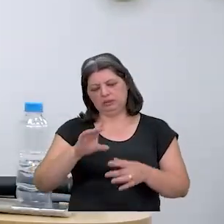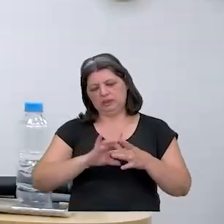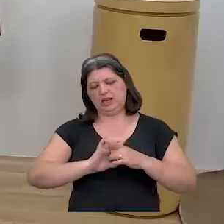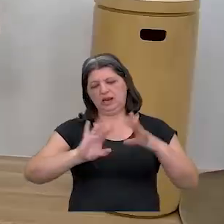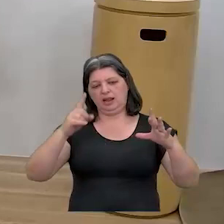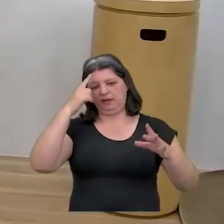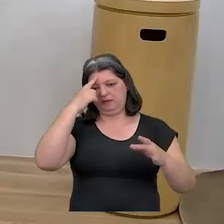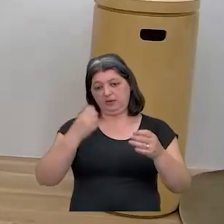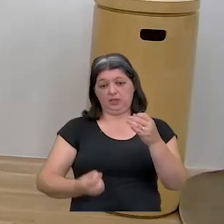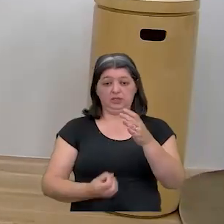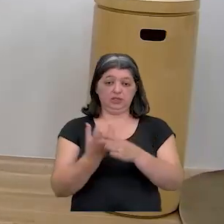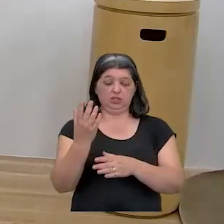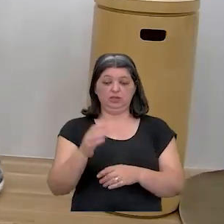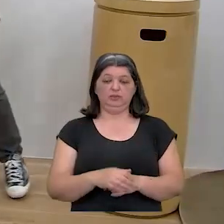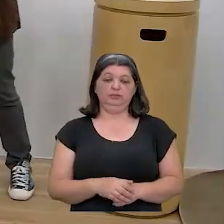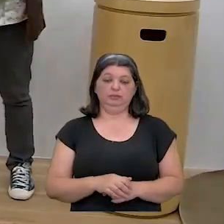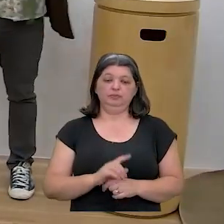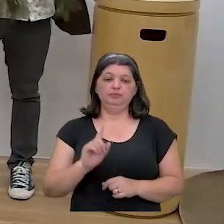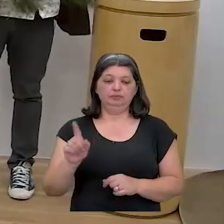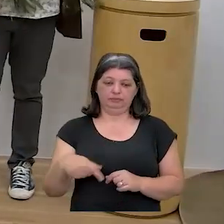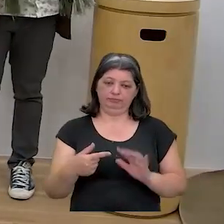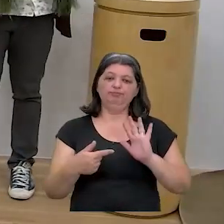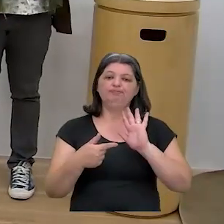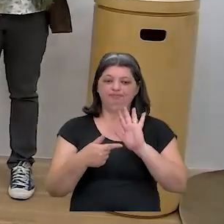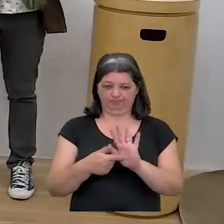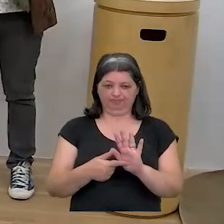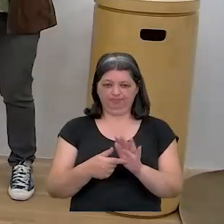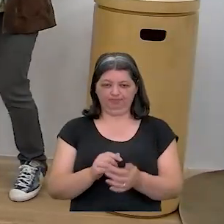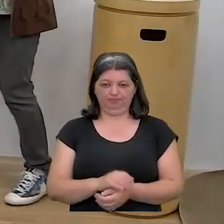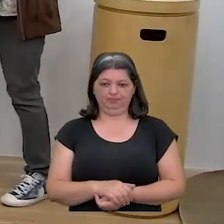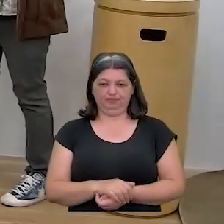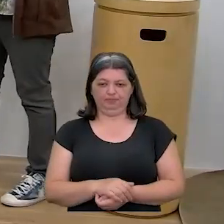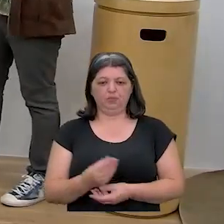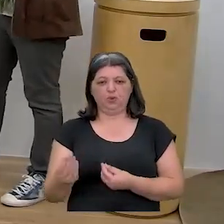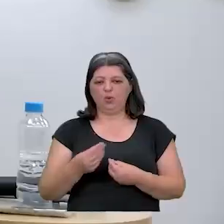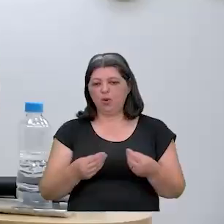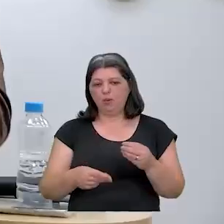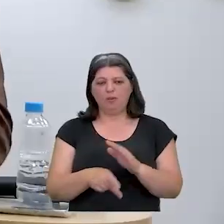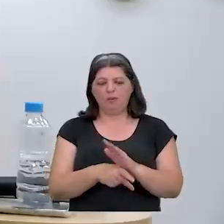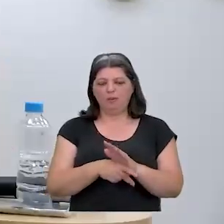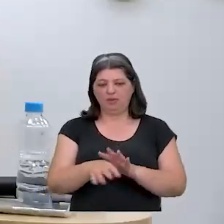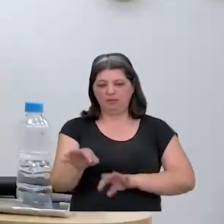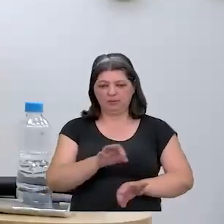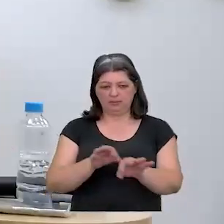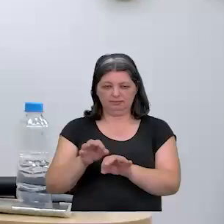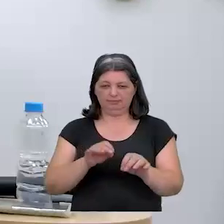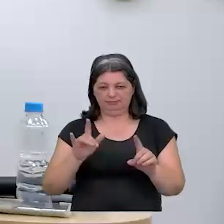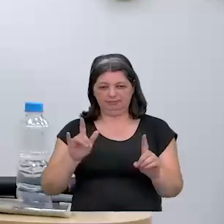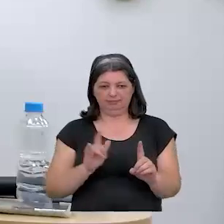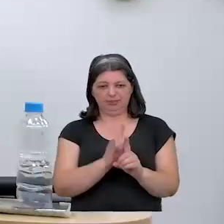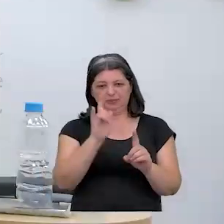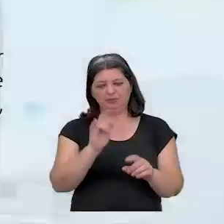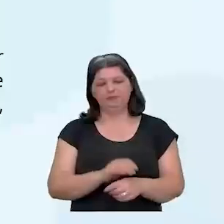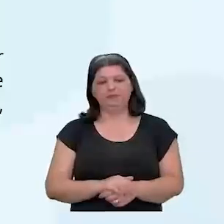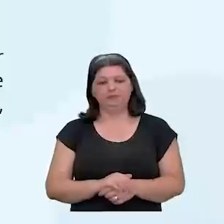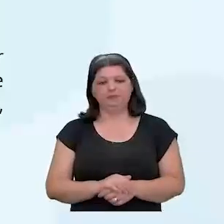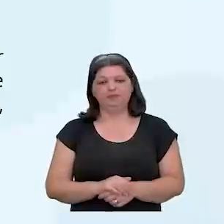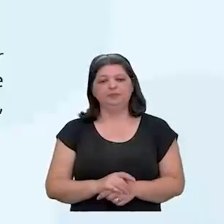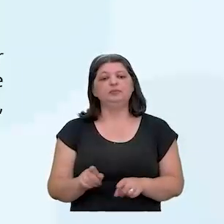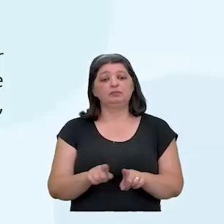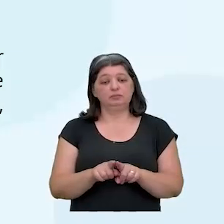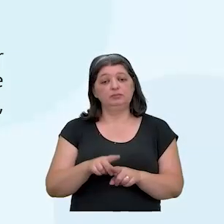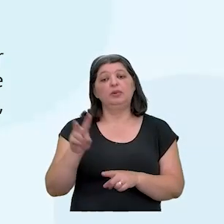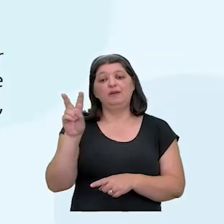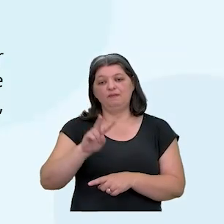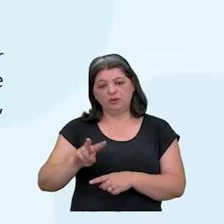e daqui a pouco a gente coloca um pouquinho a mão na massa aqui para fazer o nosso fanzine para vocês julgarem. Legal. Busque valorizar e